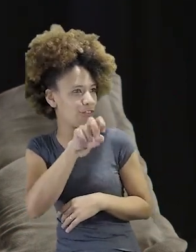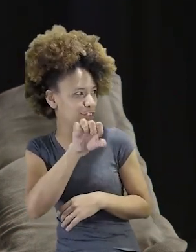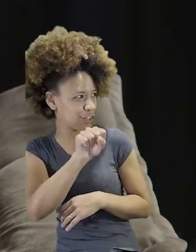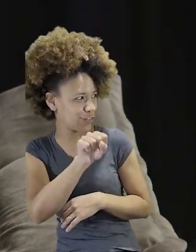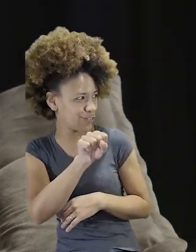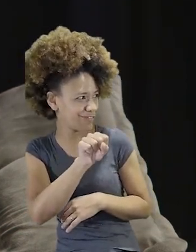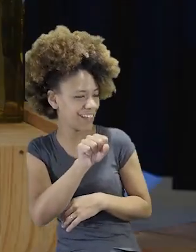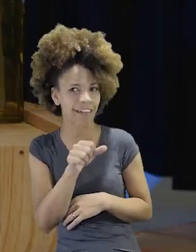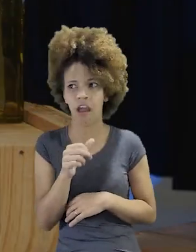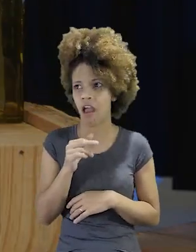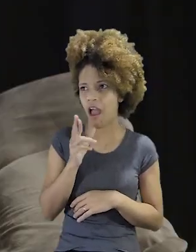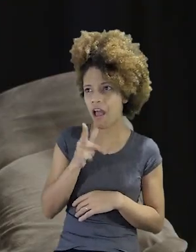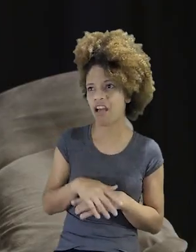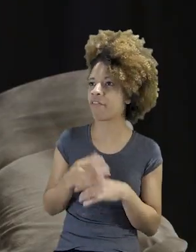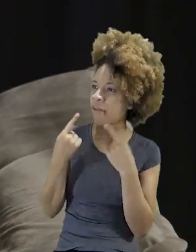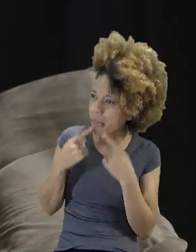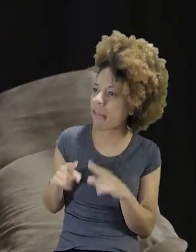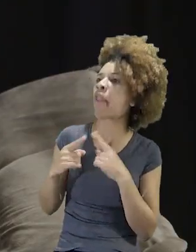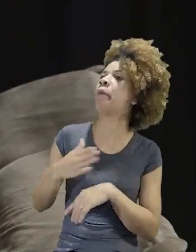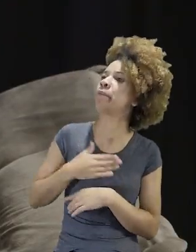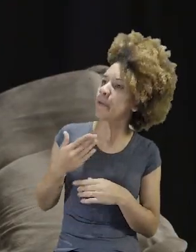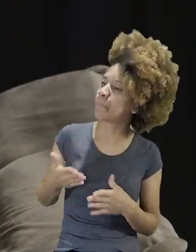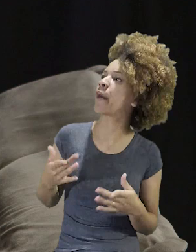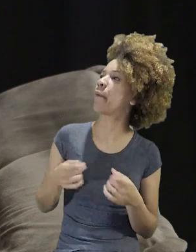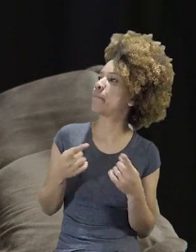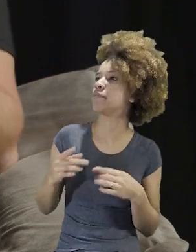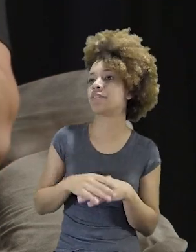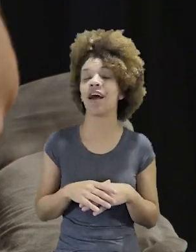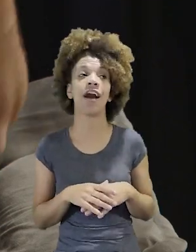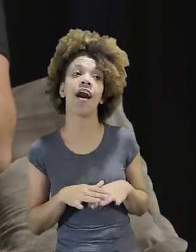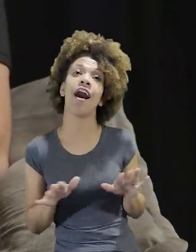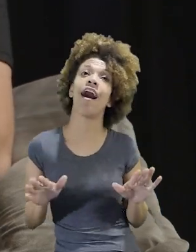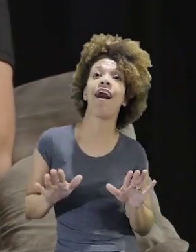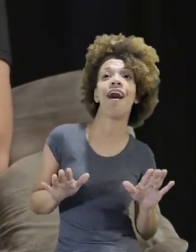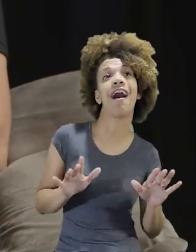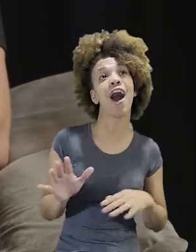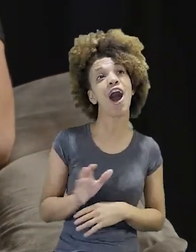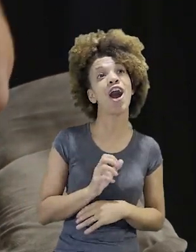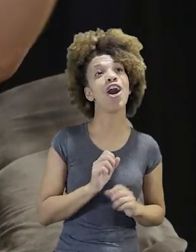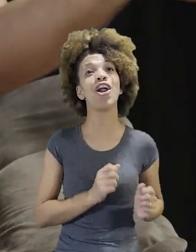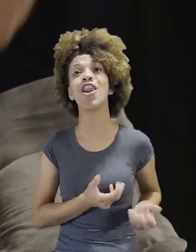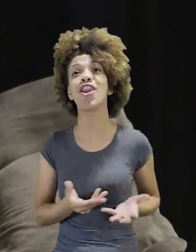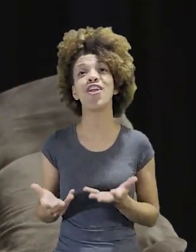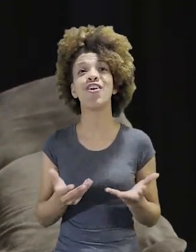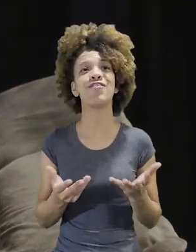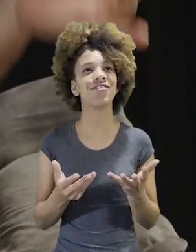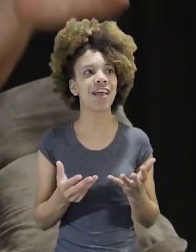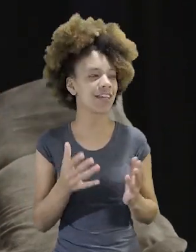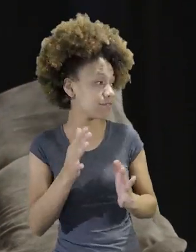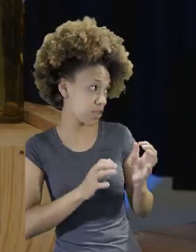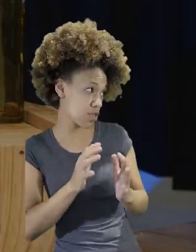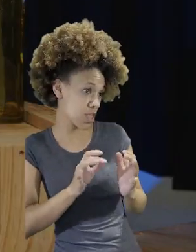City love songs que é tipo você fica reclamando da minha música Então vou falando isso para você ah ela viu tipo Eles estão